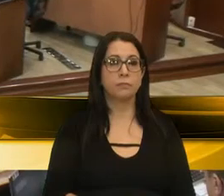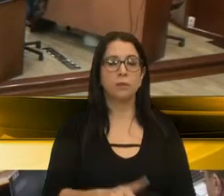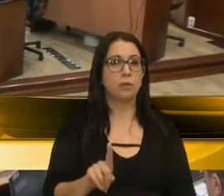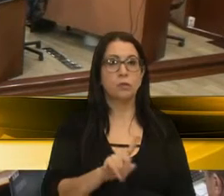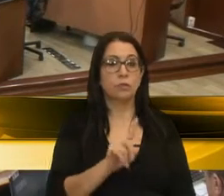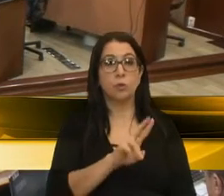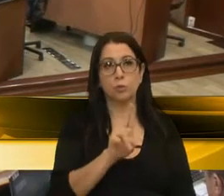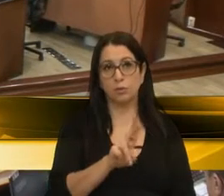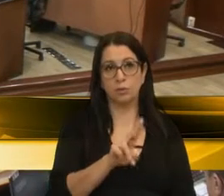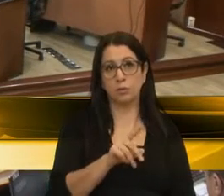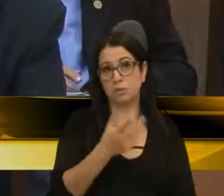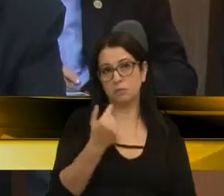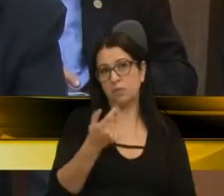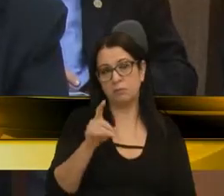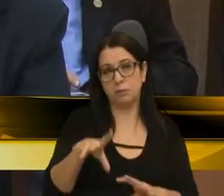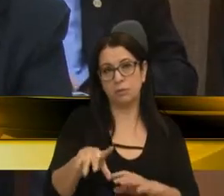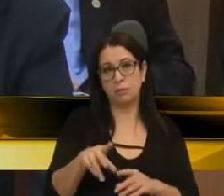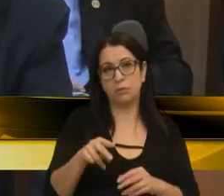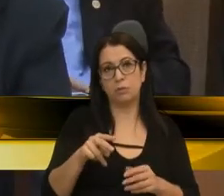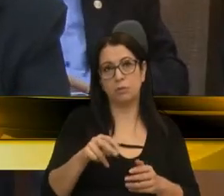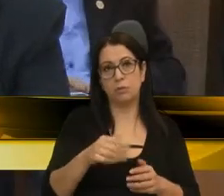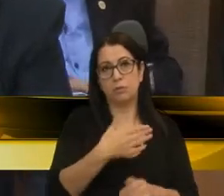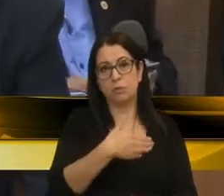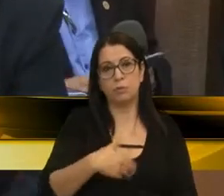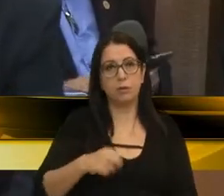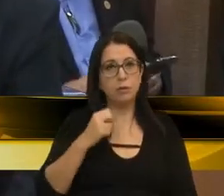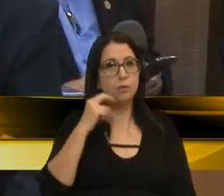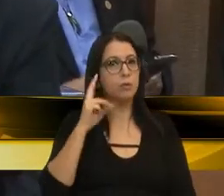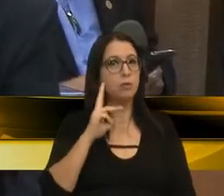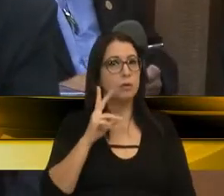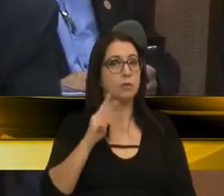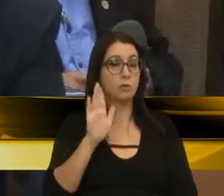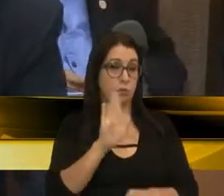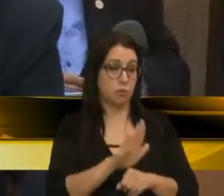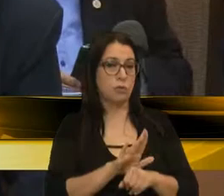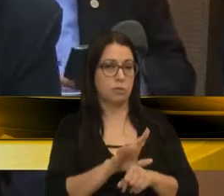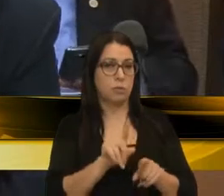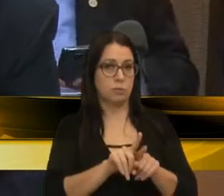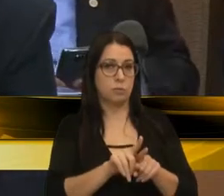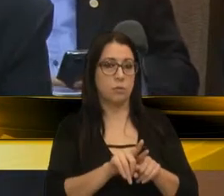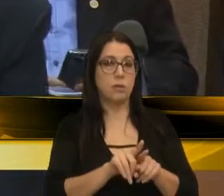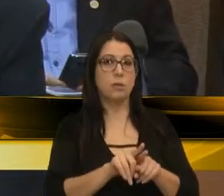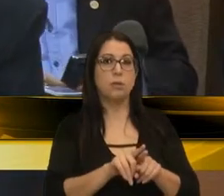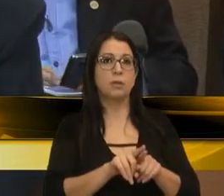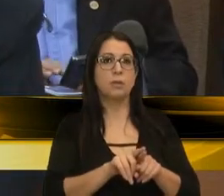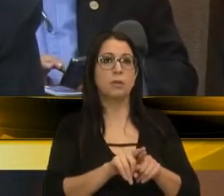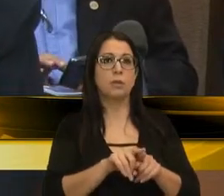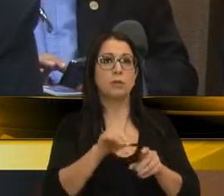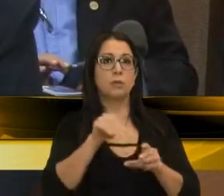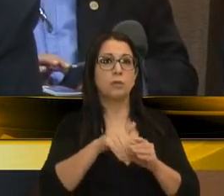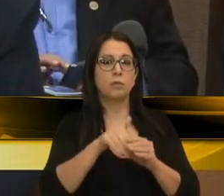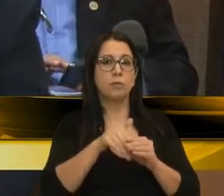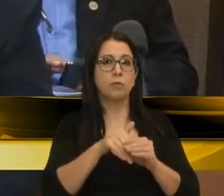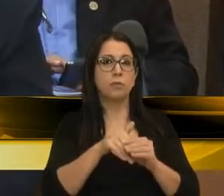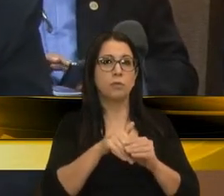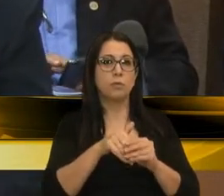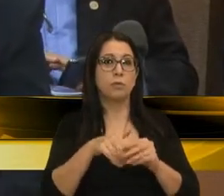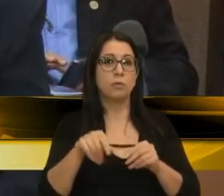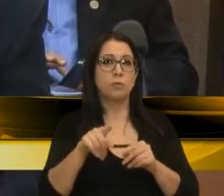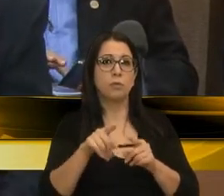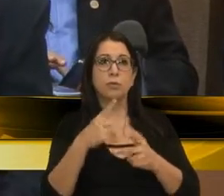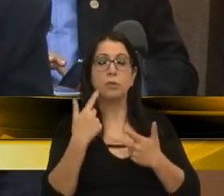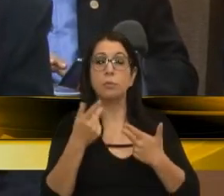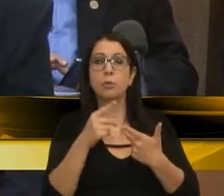Tarso, que votei, que ajudei a eleger, desativado o modo da brigada lá do Fátima, do Santa Fé.